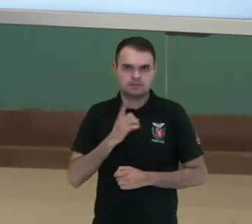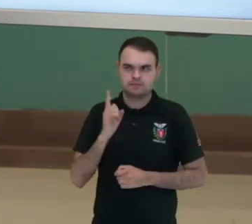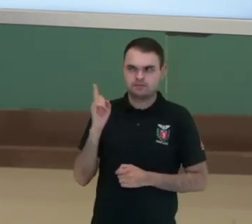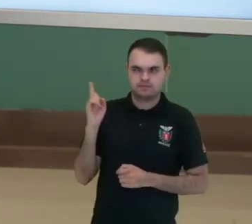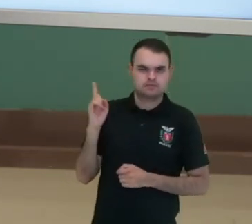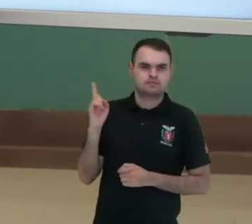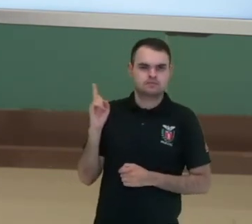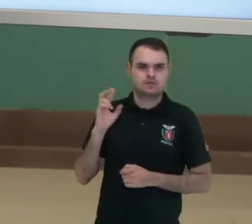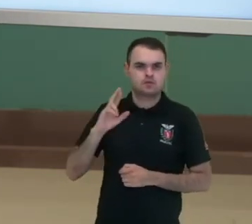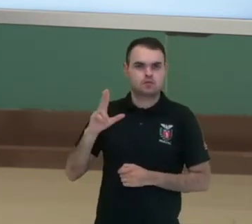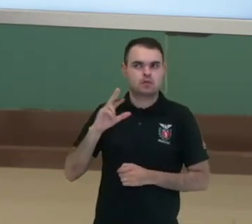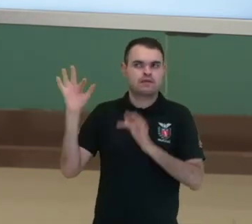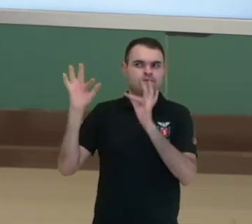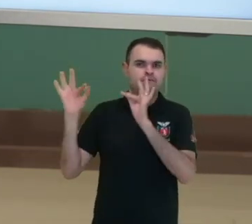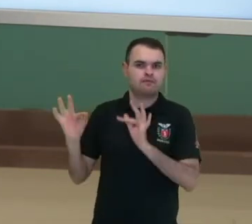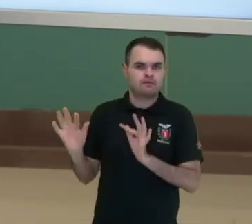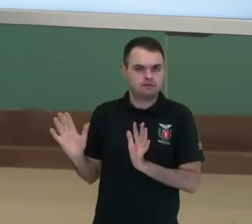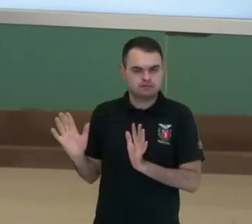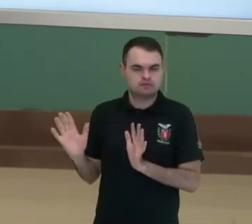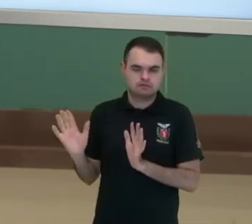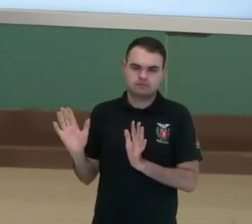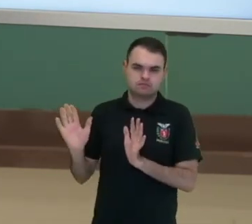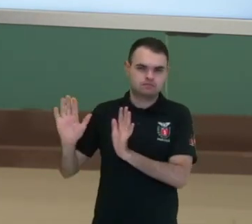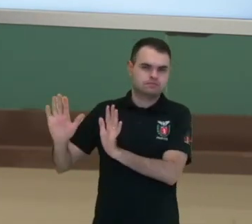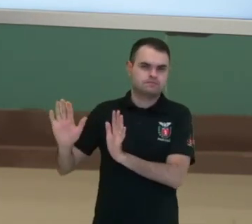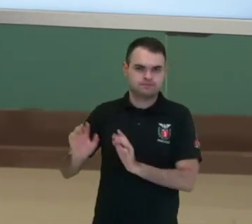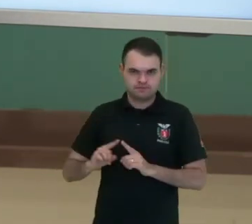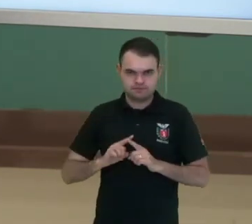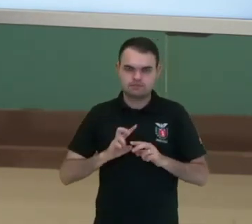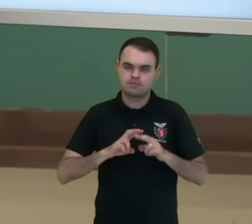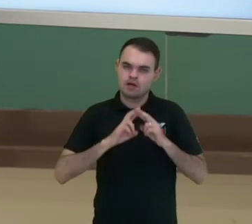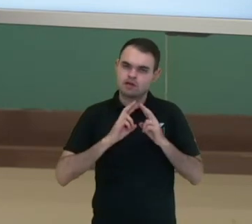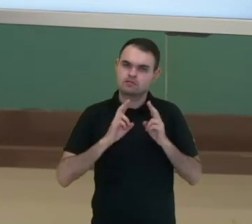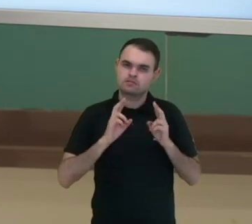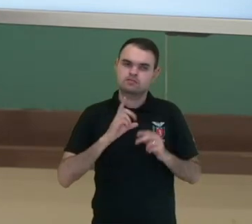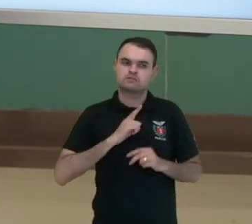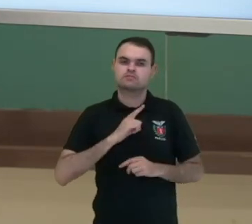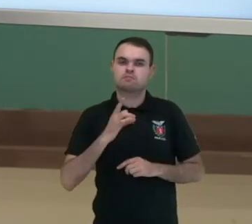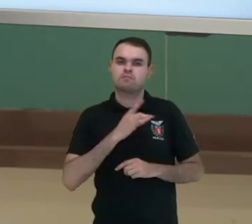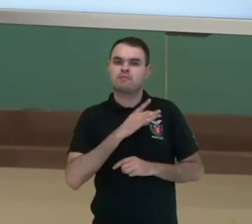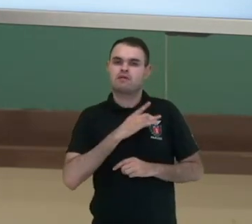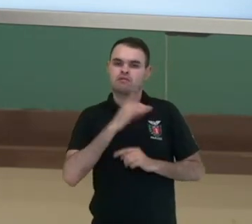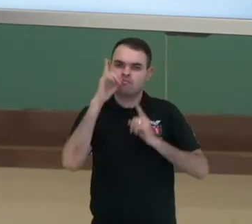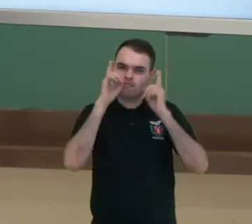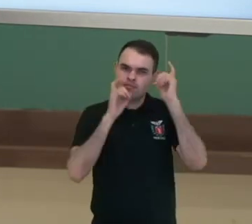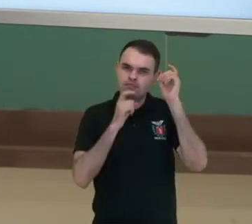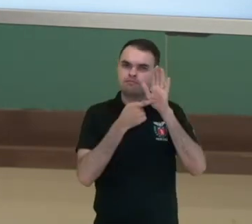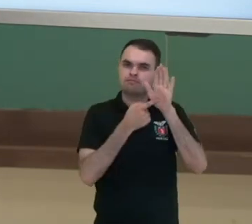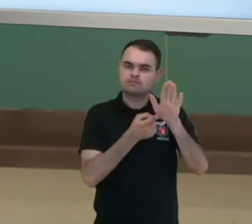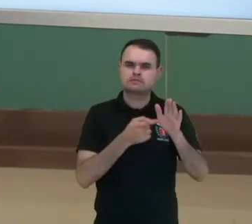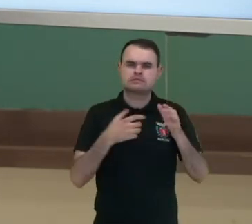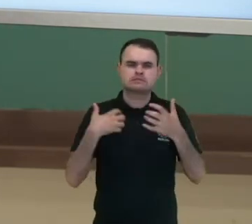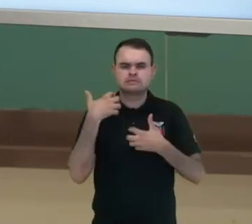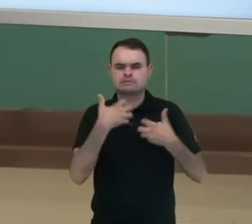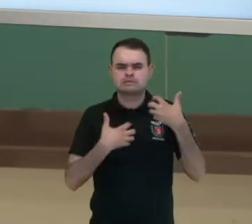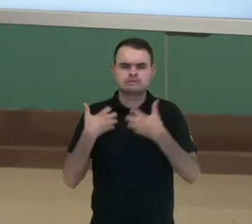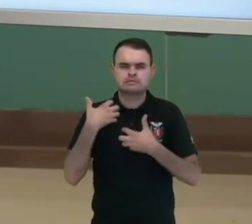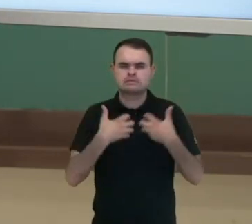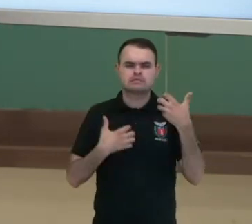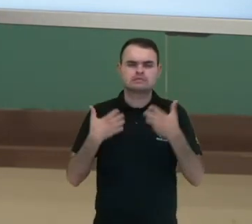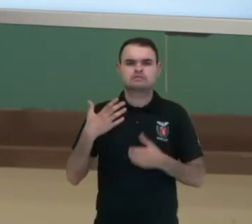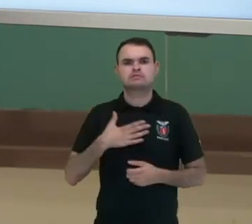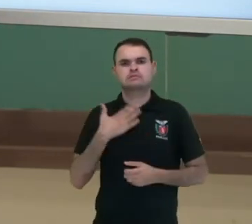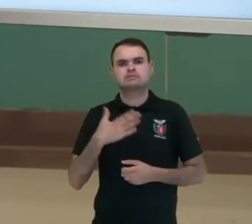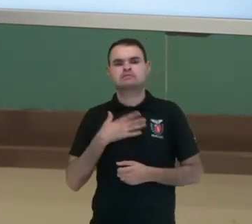de felicidade, né, e de lazer, mas tem sim ali expressões que demonstram uma angústia e pânico,